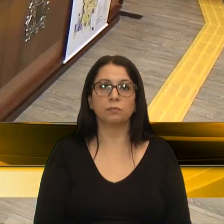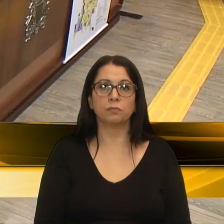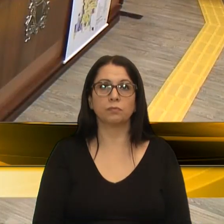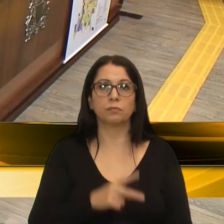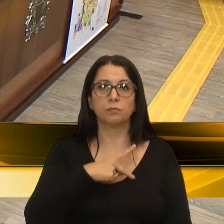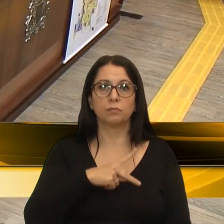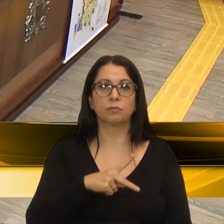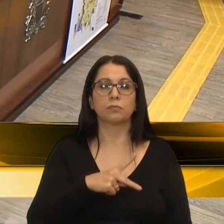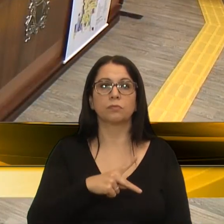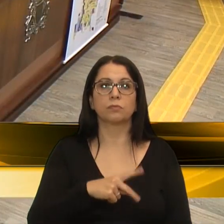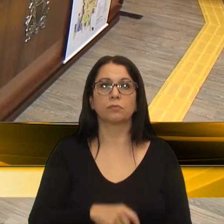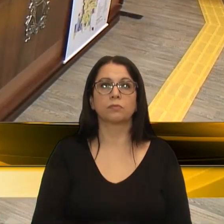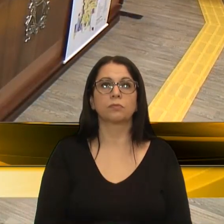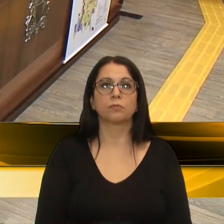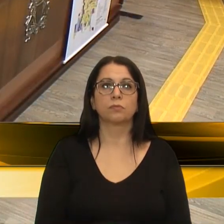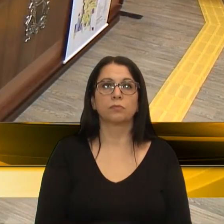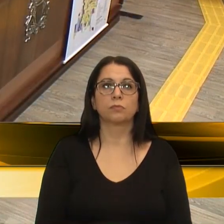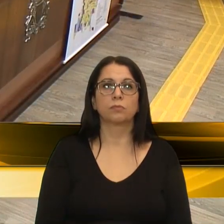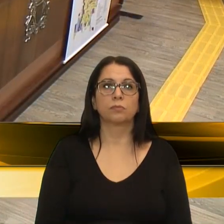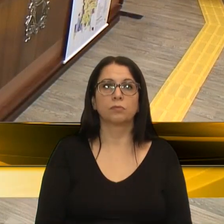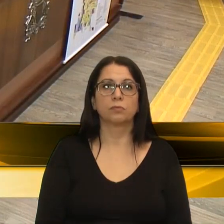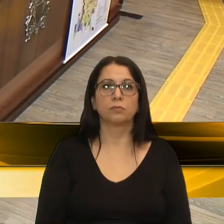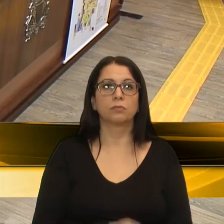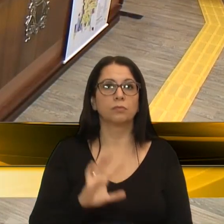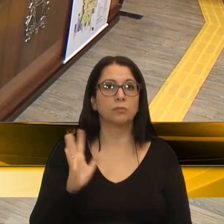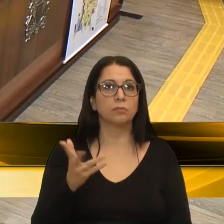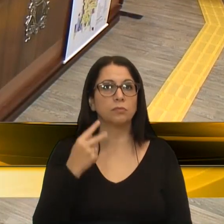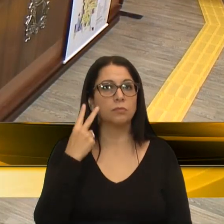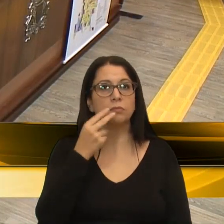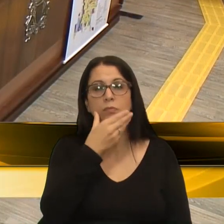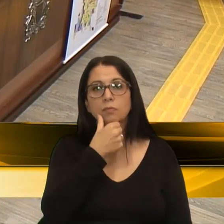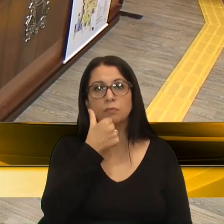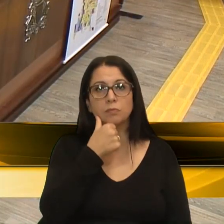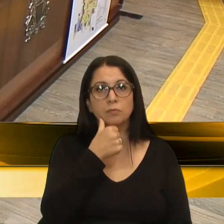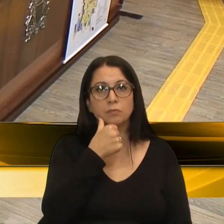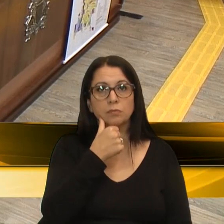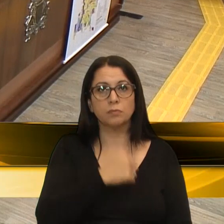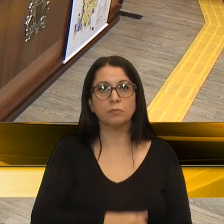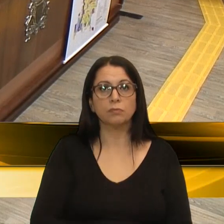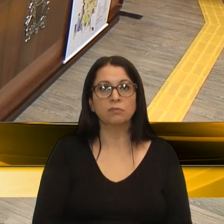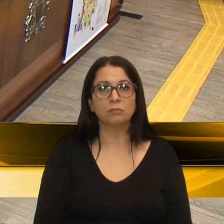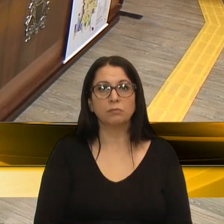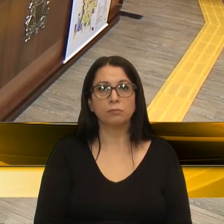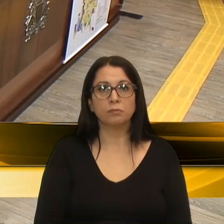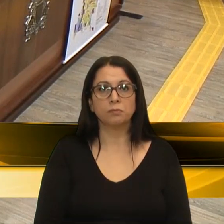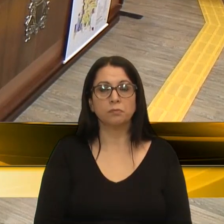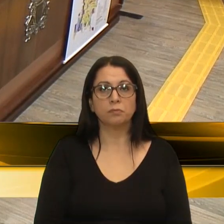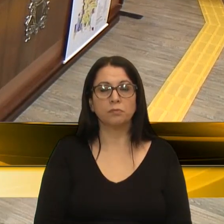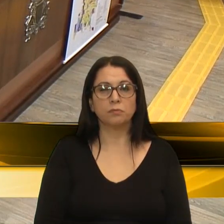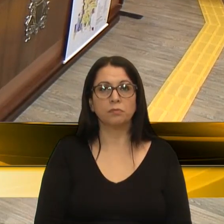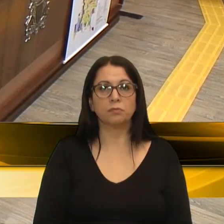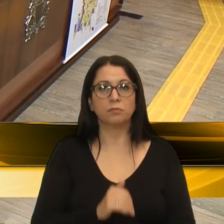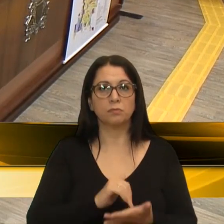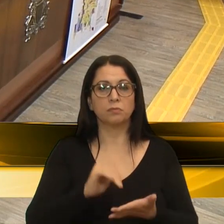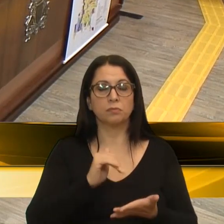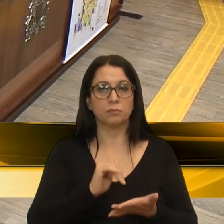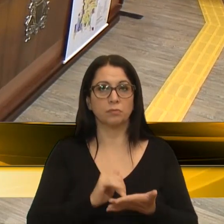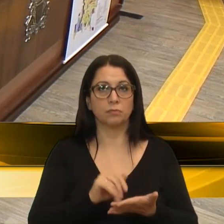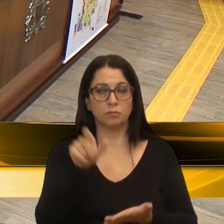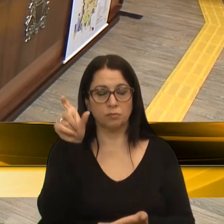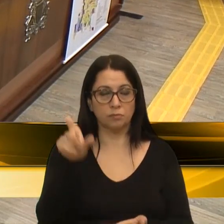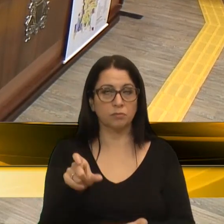Senhor presidente, senhoras vereadores, vereadoras e vereadores, senhor secretário do